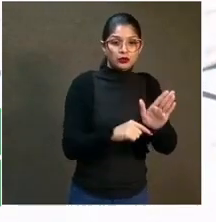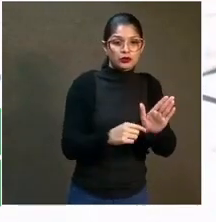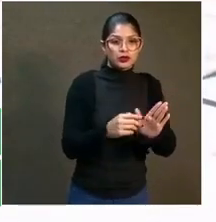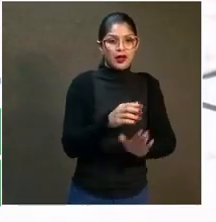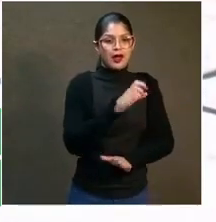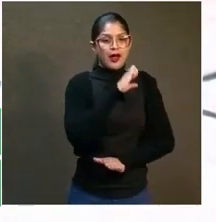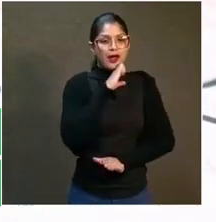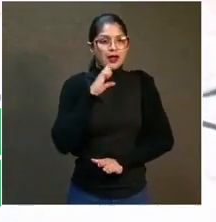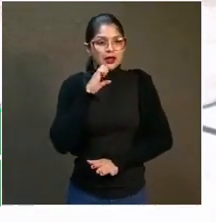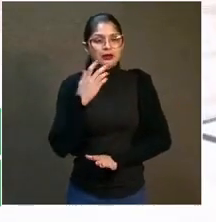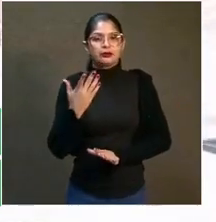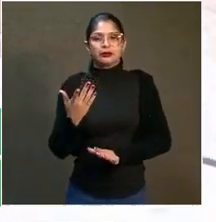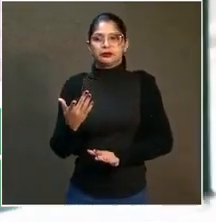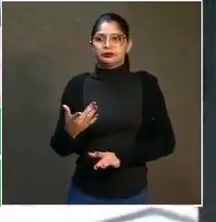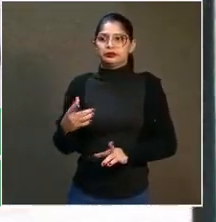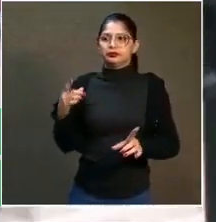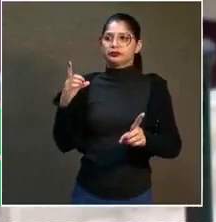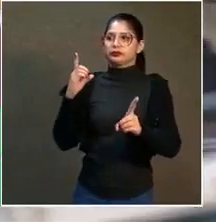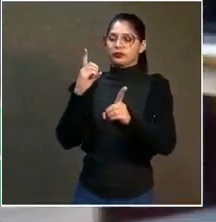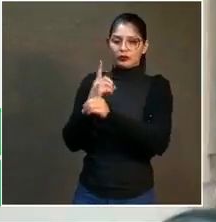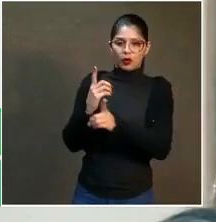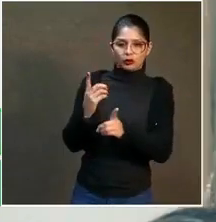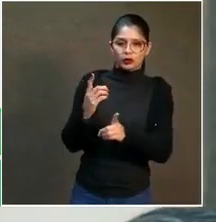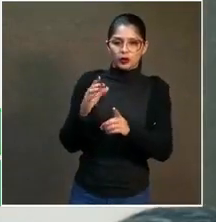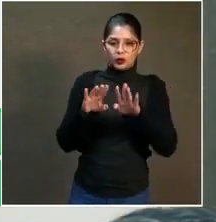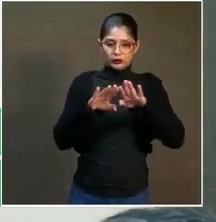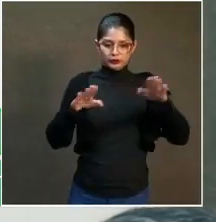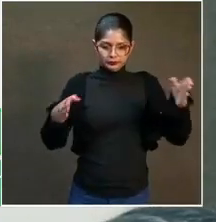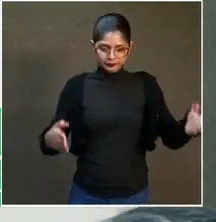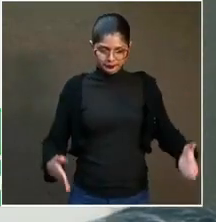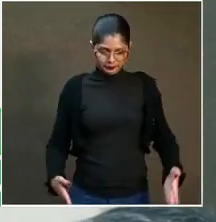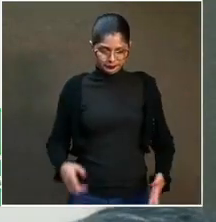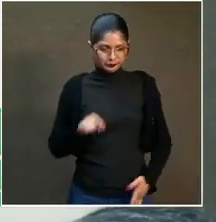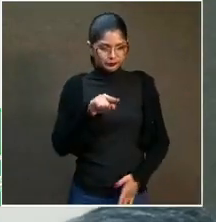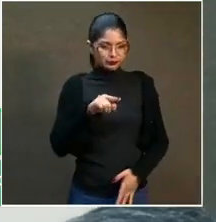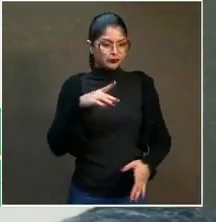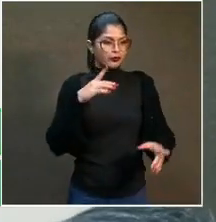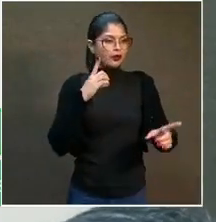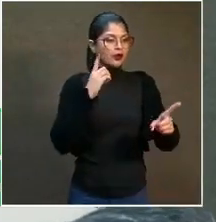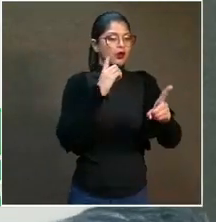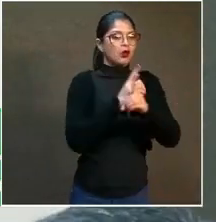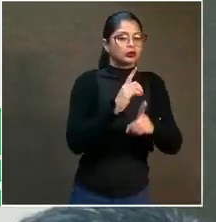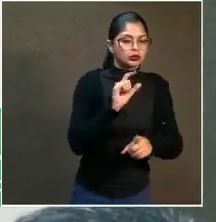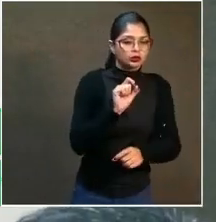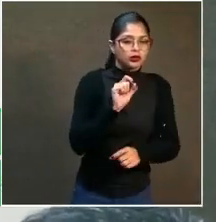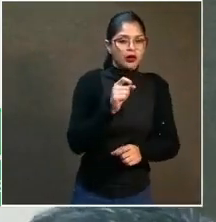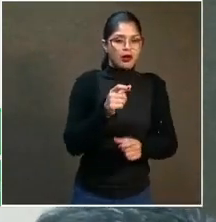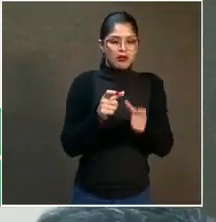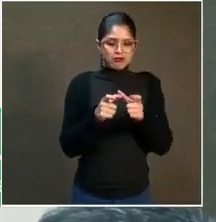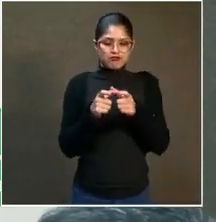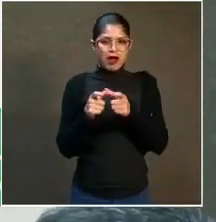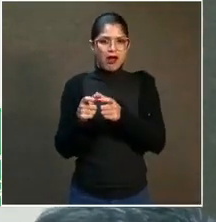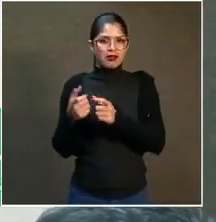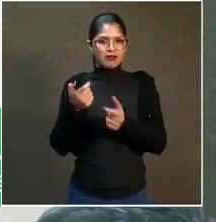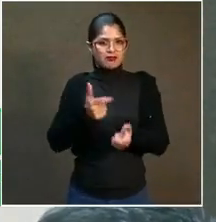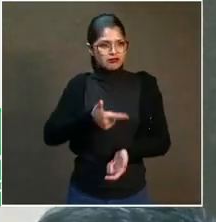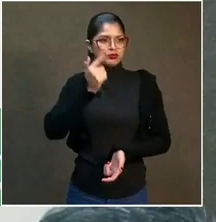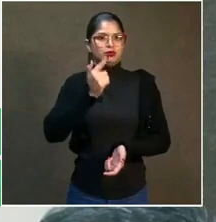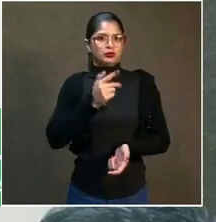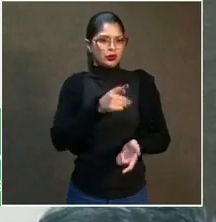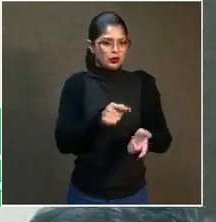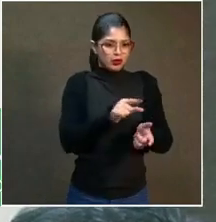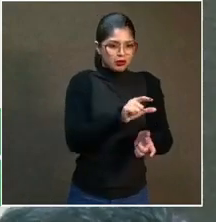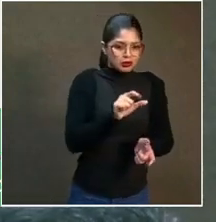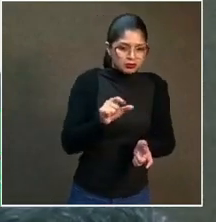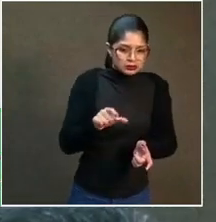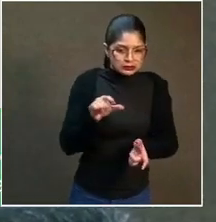Encontrou sob a cômoda do quarto um estojo de projéteis em meio a outros objetos ali dispostos, no momento em que recolheu neste ato e apresentou para